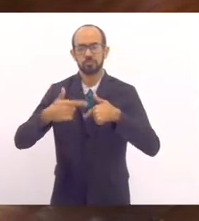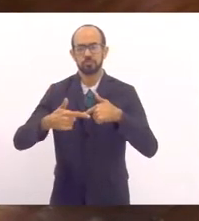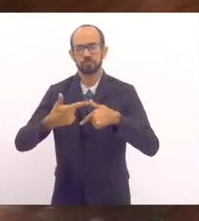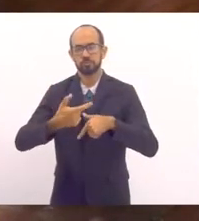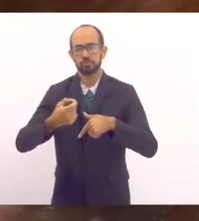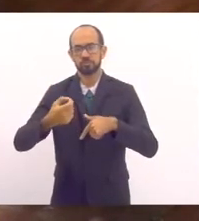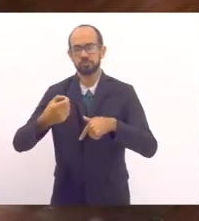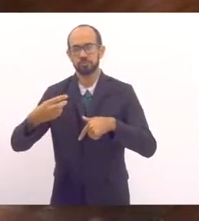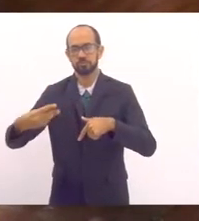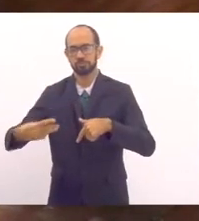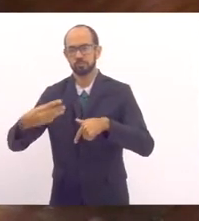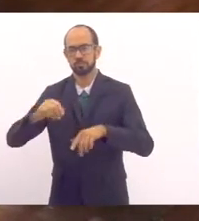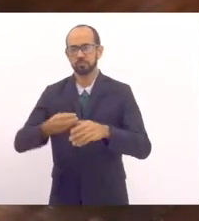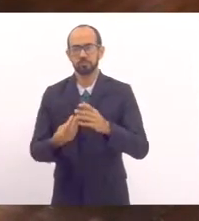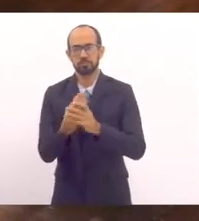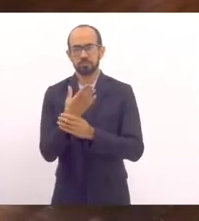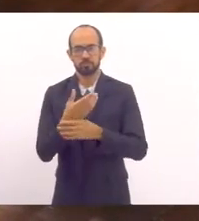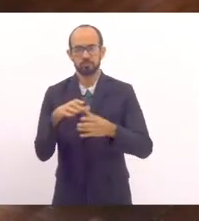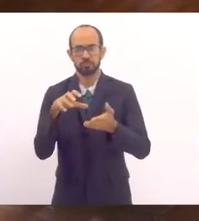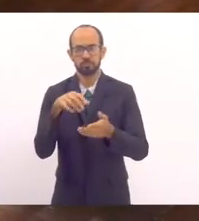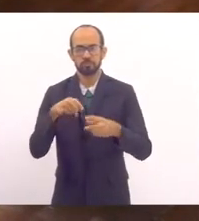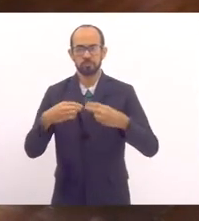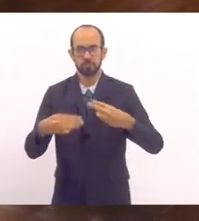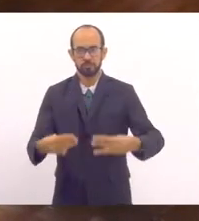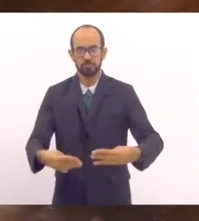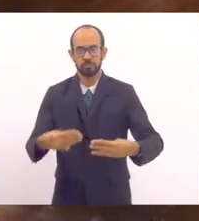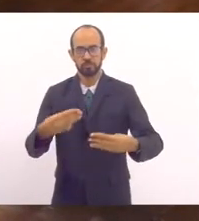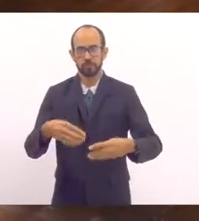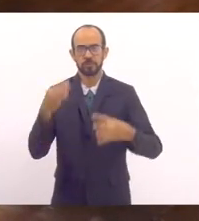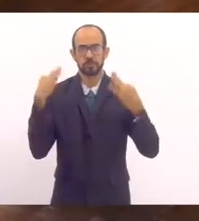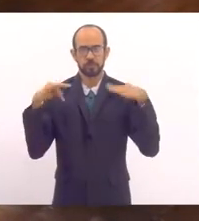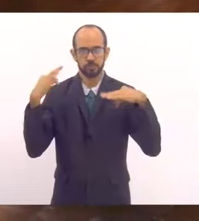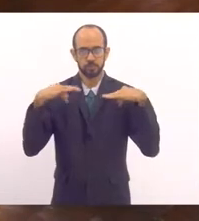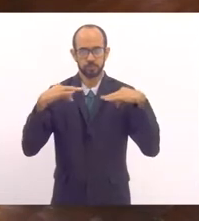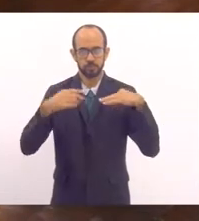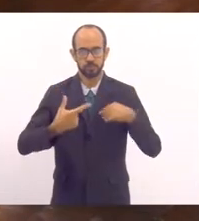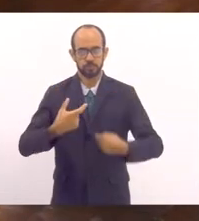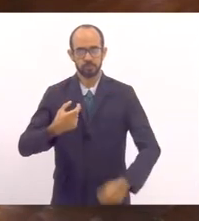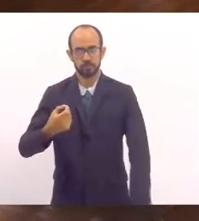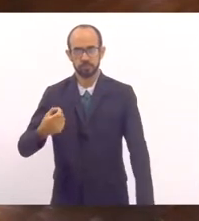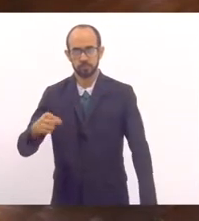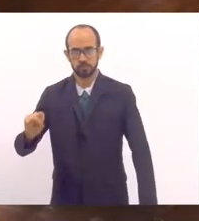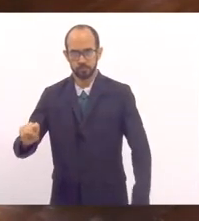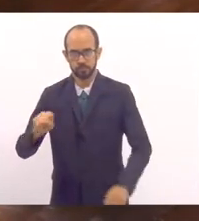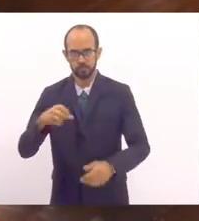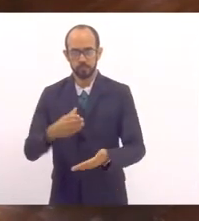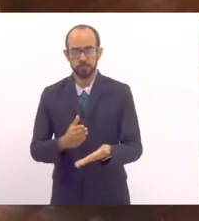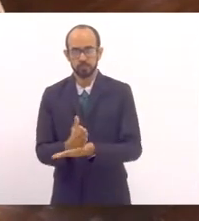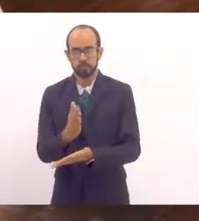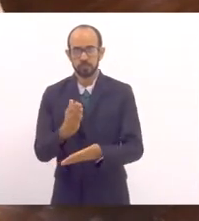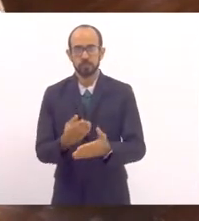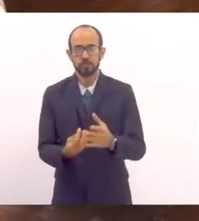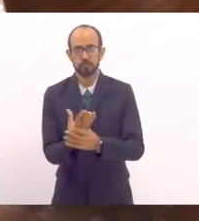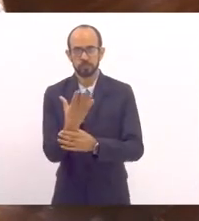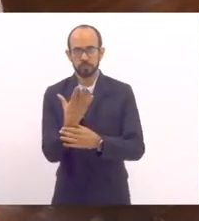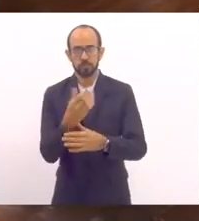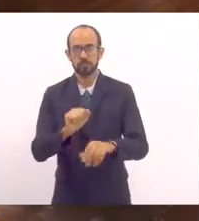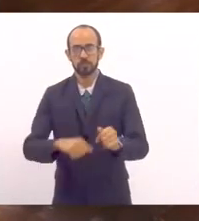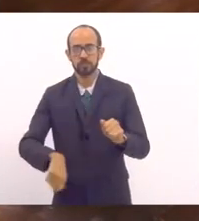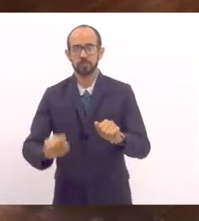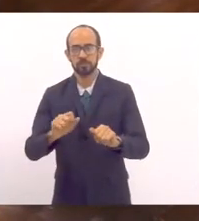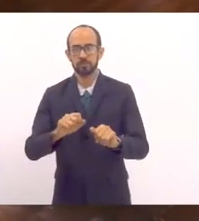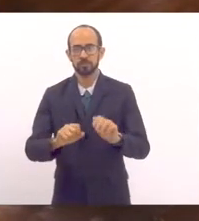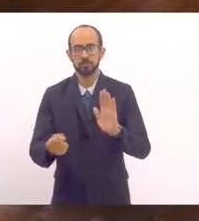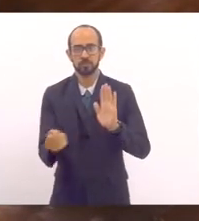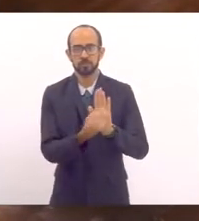realmente o Ministério do Turismo. Em 2008, deputada, 5 anos depois, foi promulgada o nosso marco legal, que é a